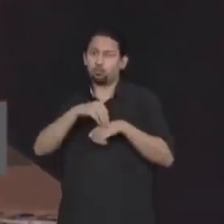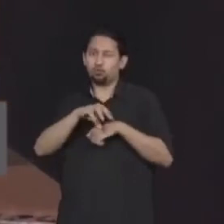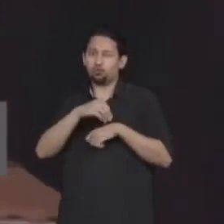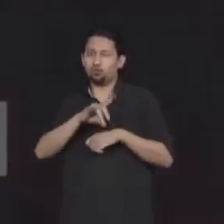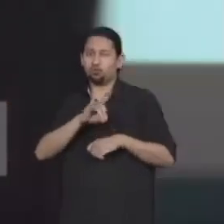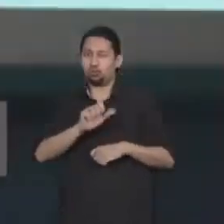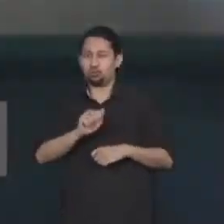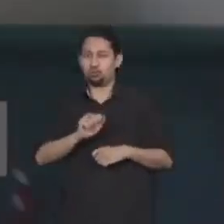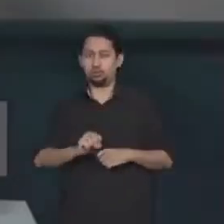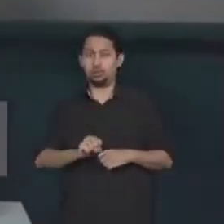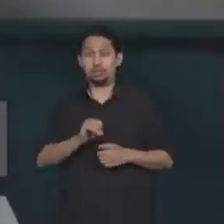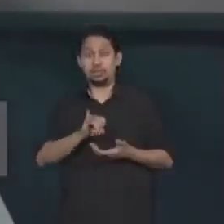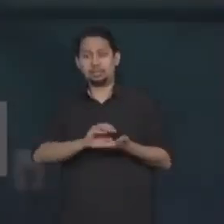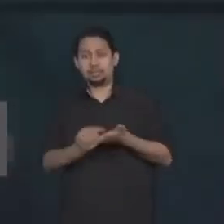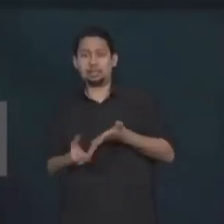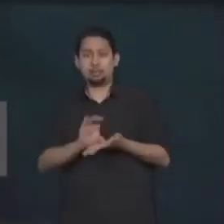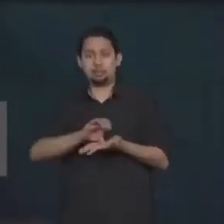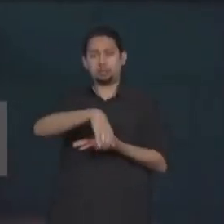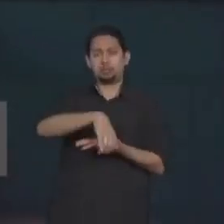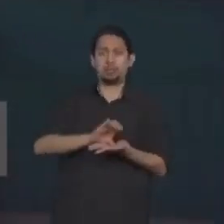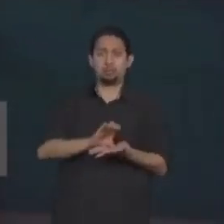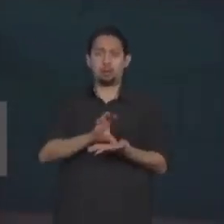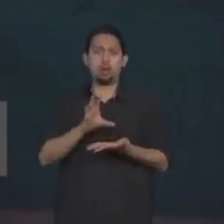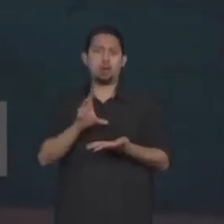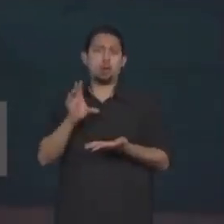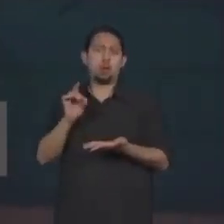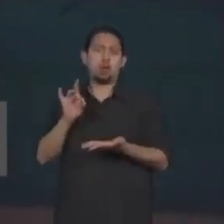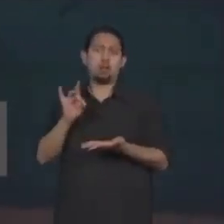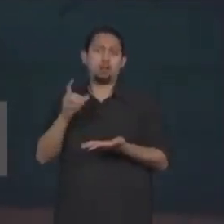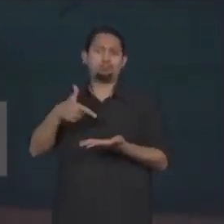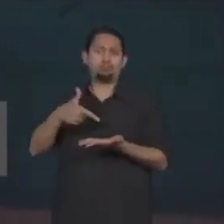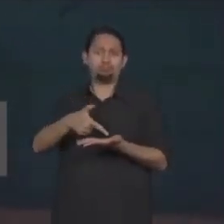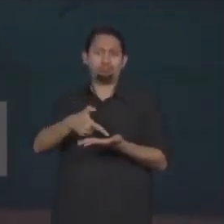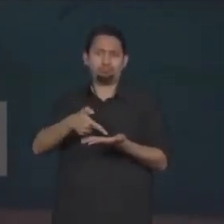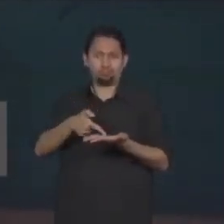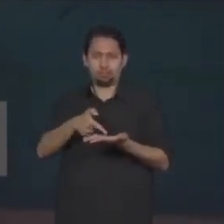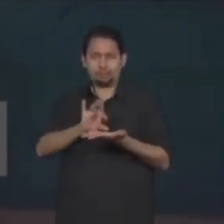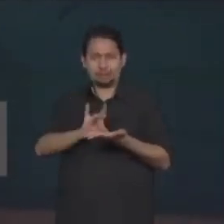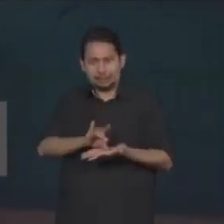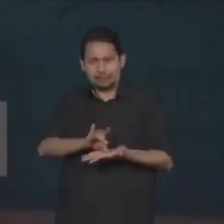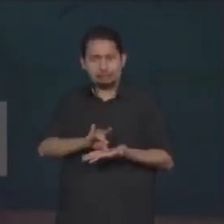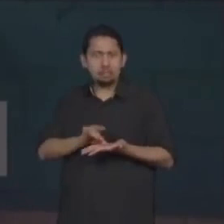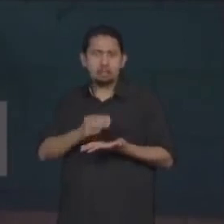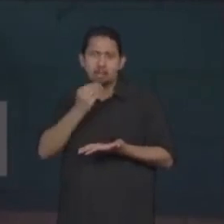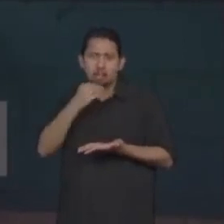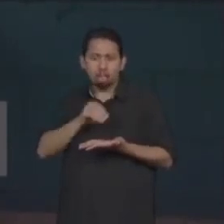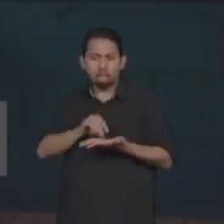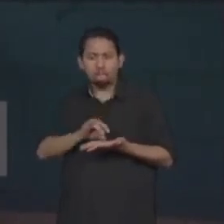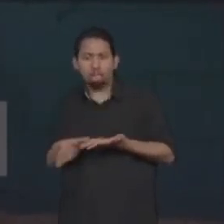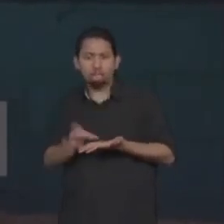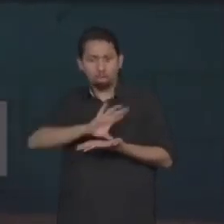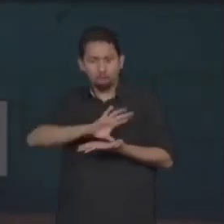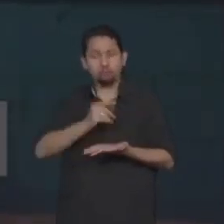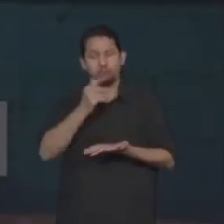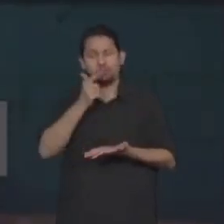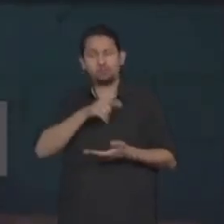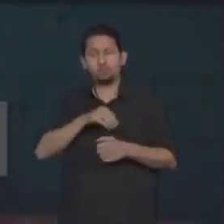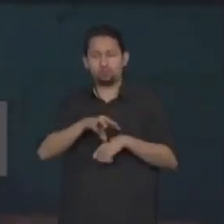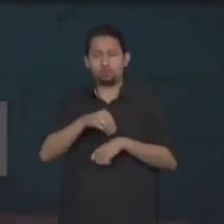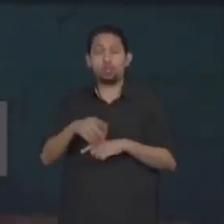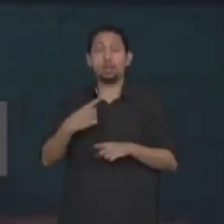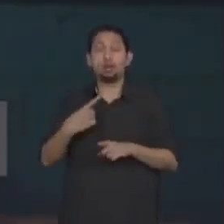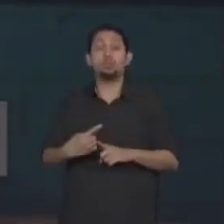montado ali. Se começar a escapar, se a cola quente não segurar o seu motorzinho ali. Por quê? Porque você vai ter que